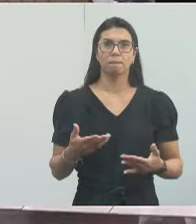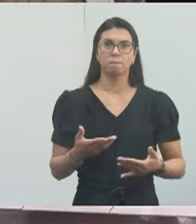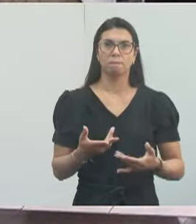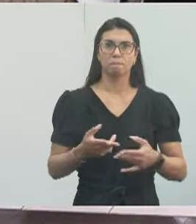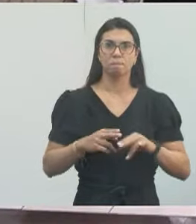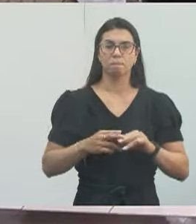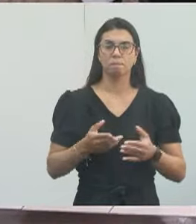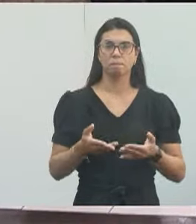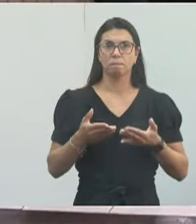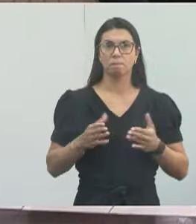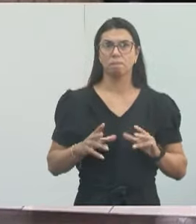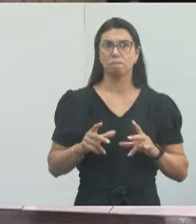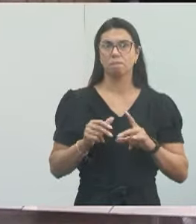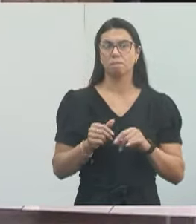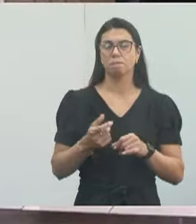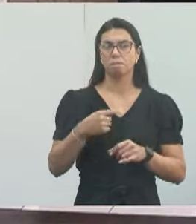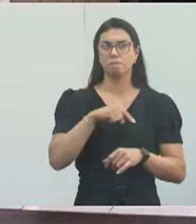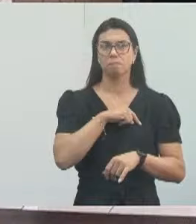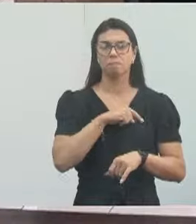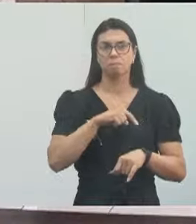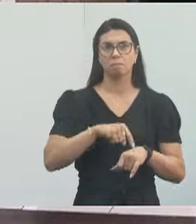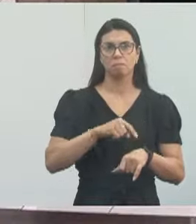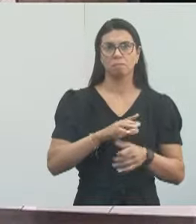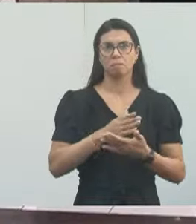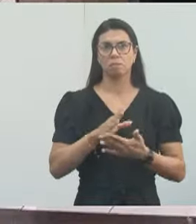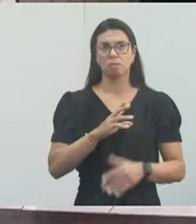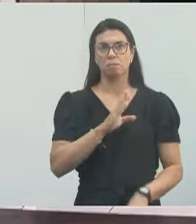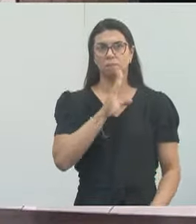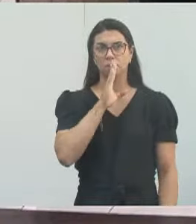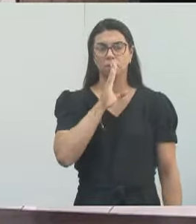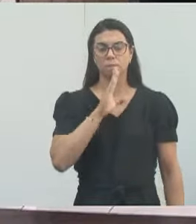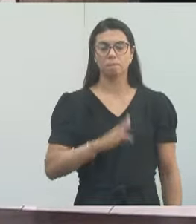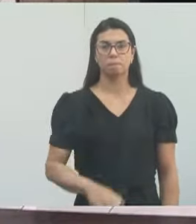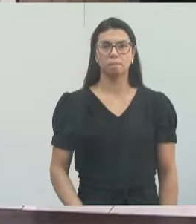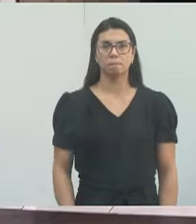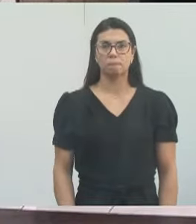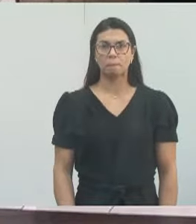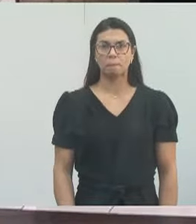queridos convido a todos para que façamos alguns instantes de silêncio